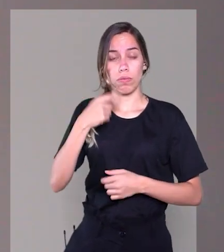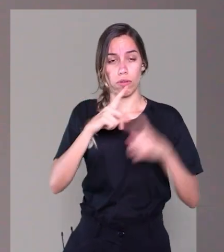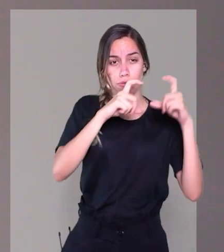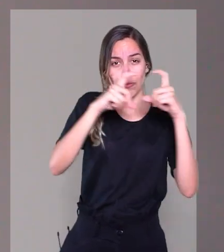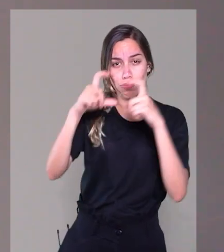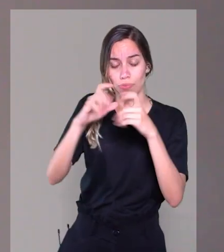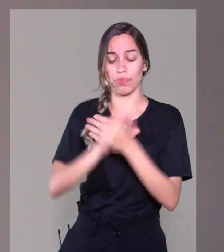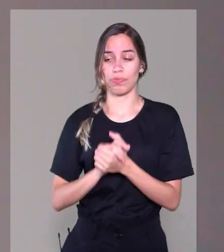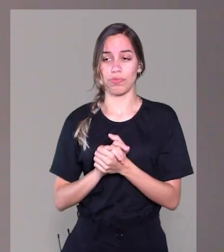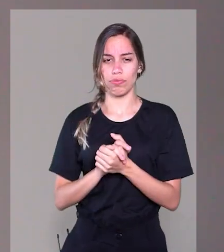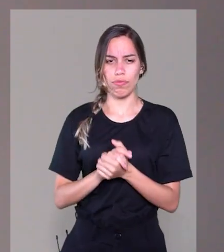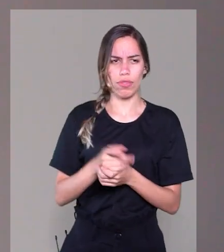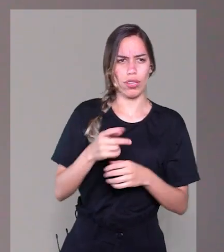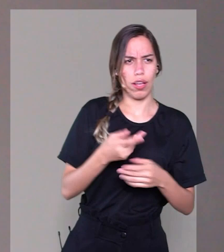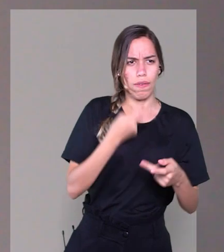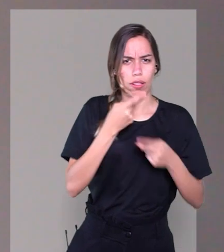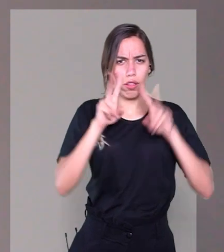com sapatos também cinza.